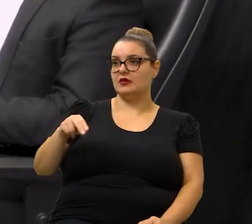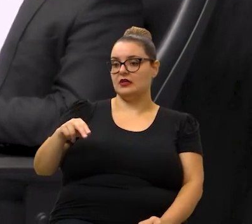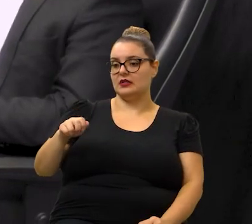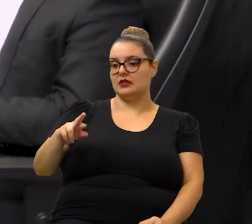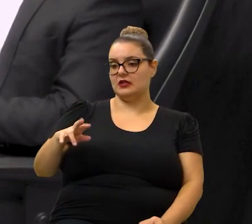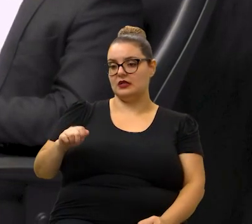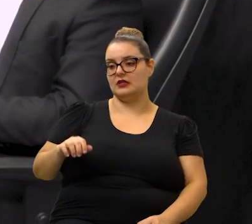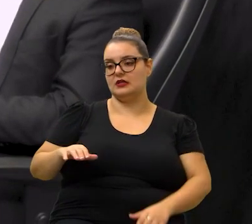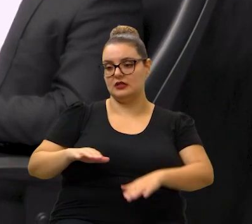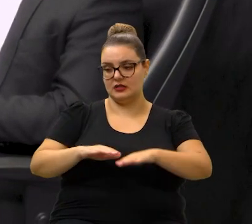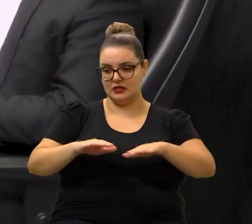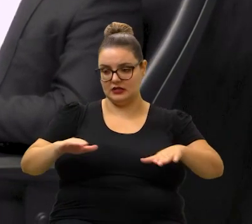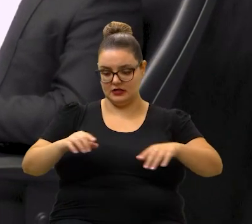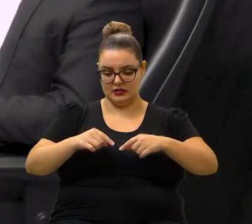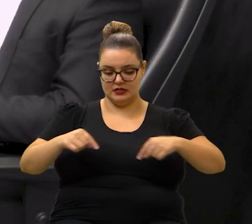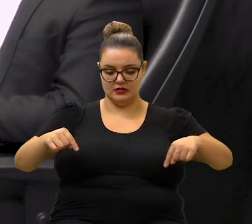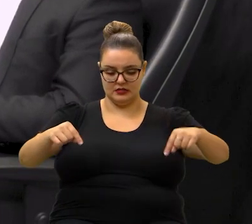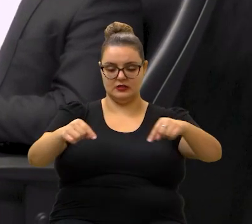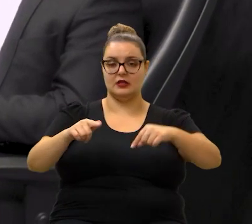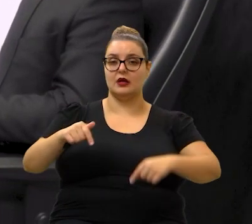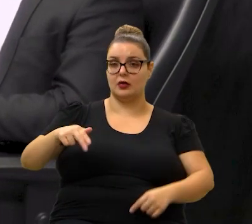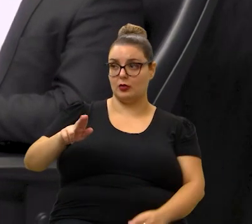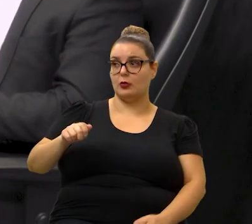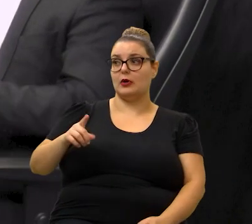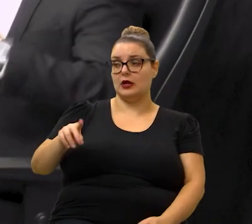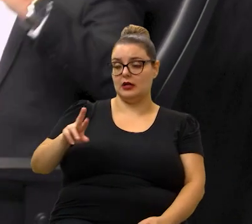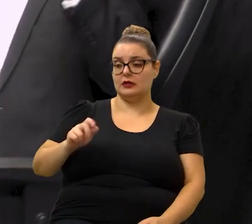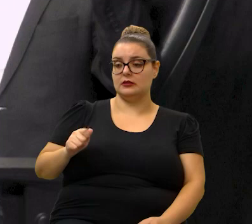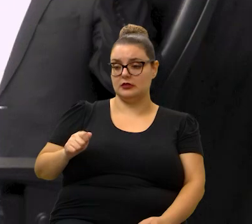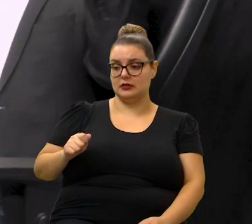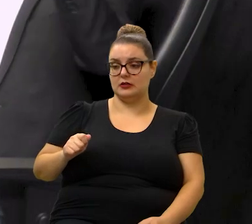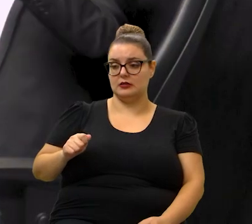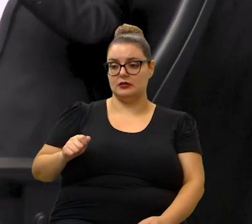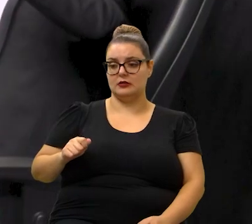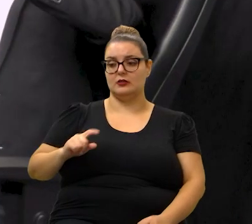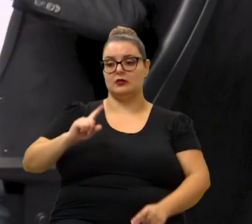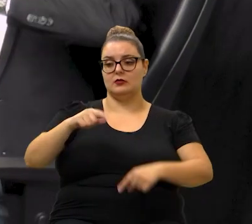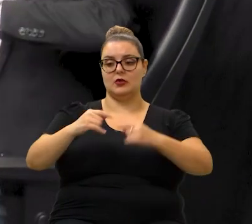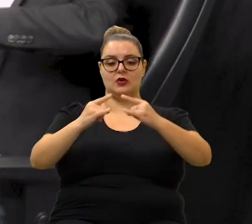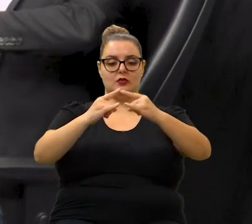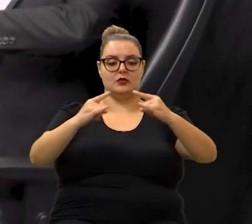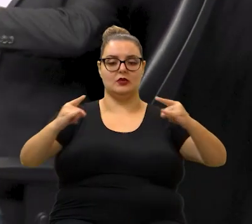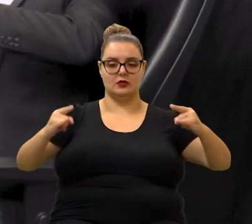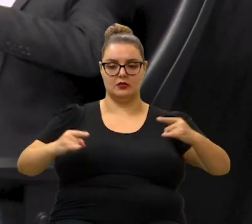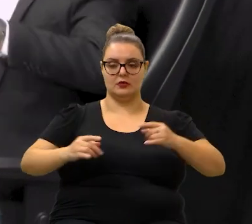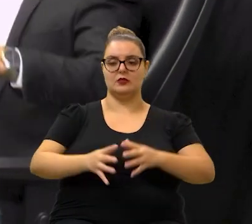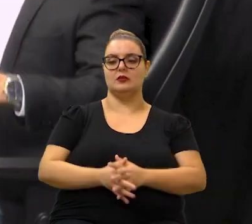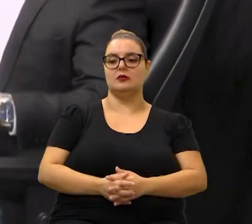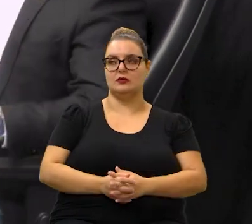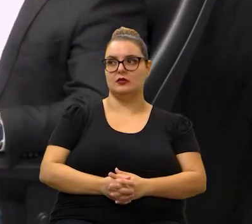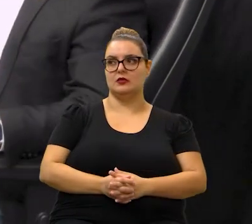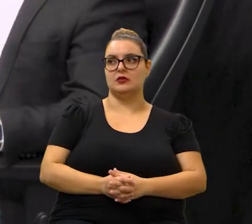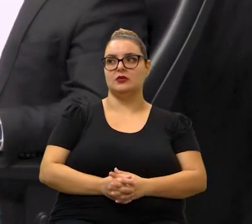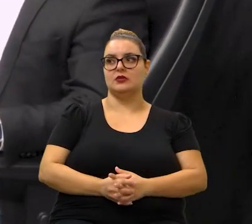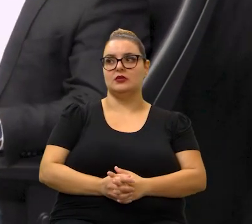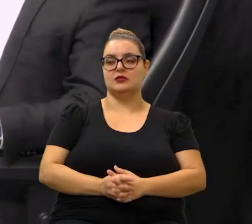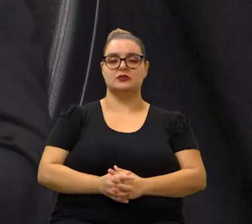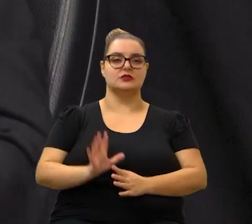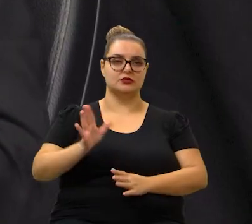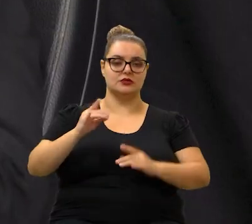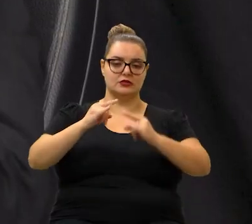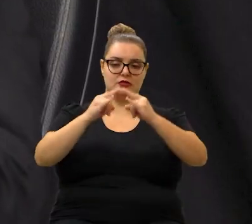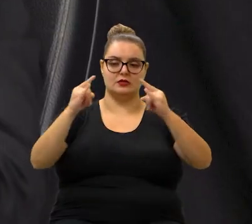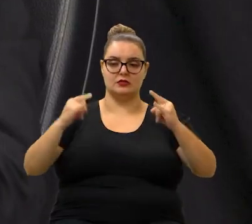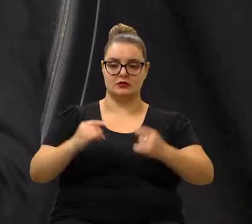cima da da quadra né foi feita uma outra cobertura que a quadra ela também já era coberta